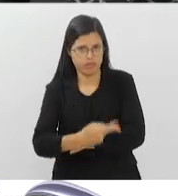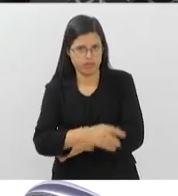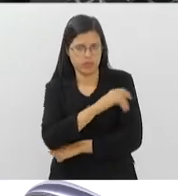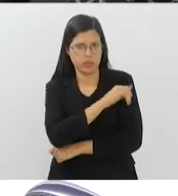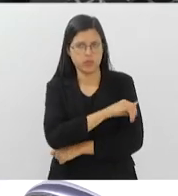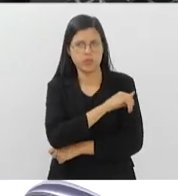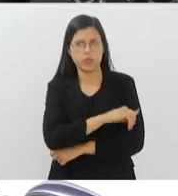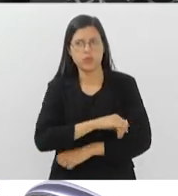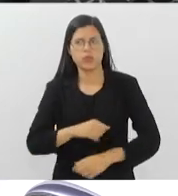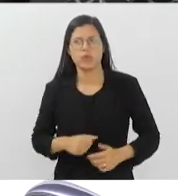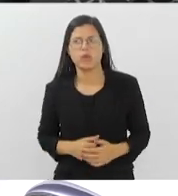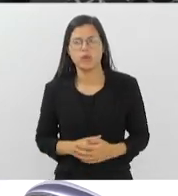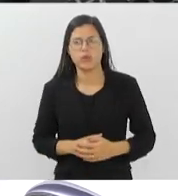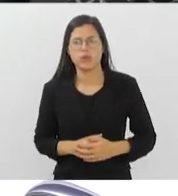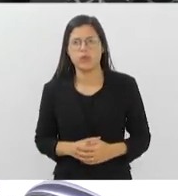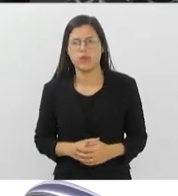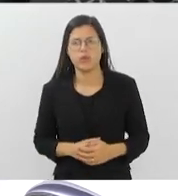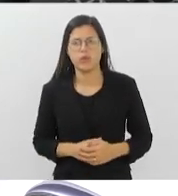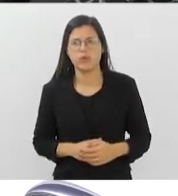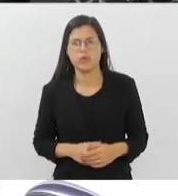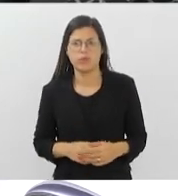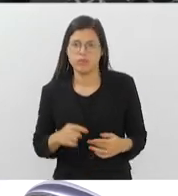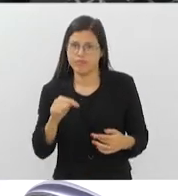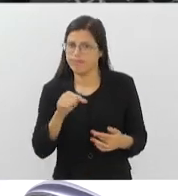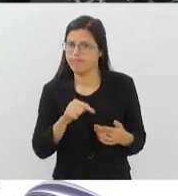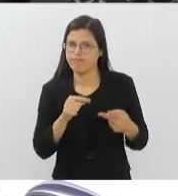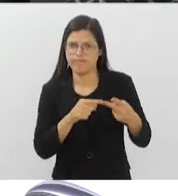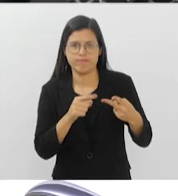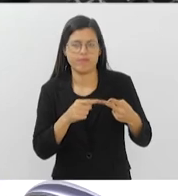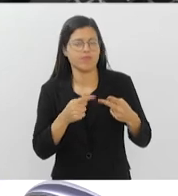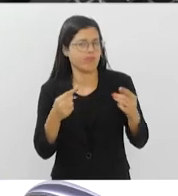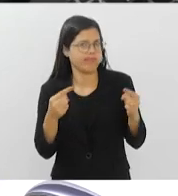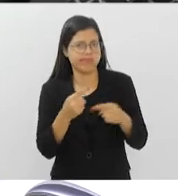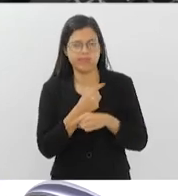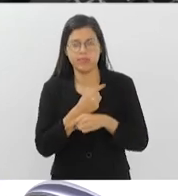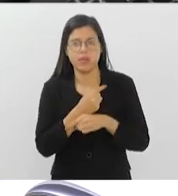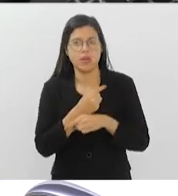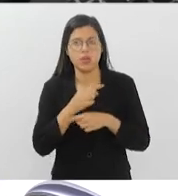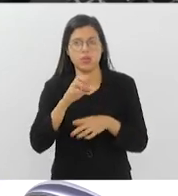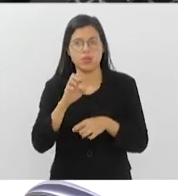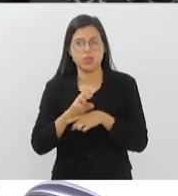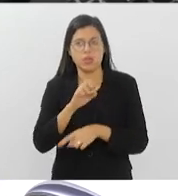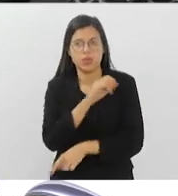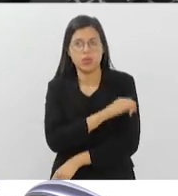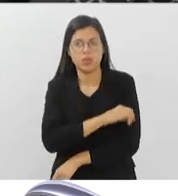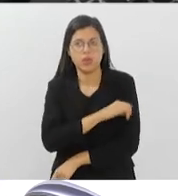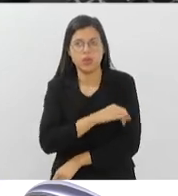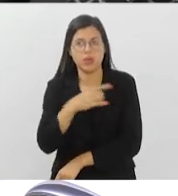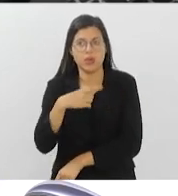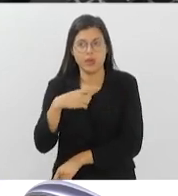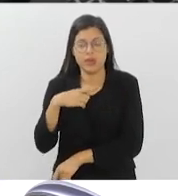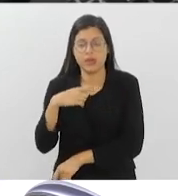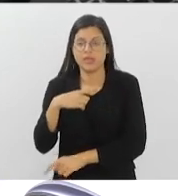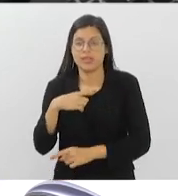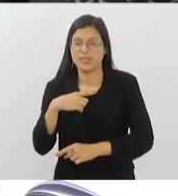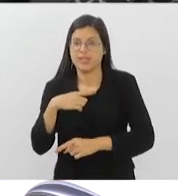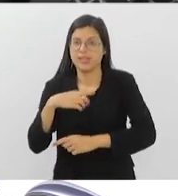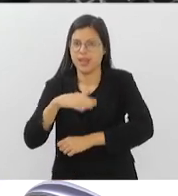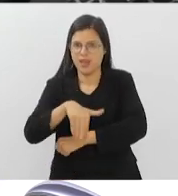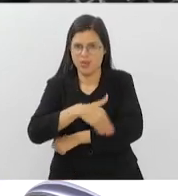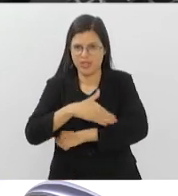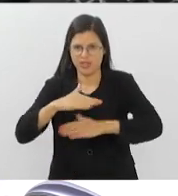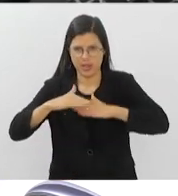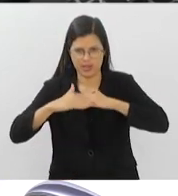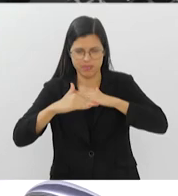que reza a minha discordância. No Estado do Rio de Janeiro, tem rodovia pedagiada